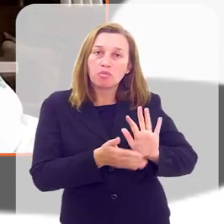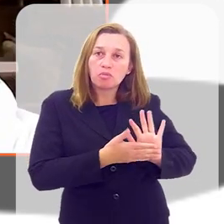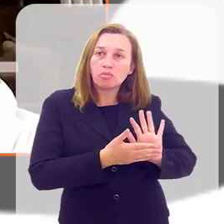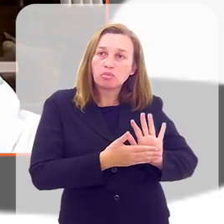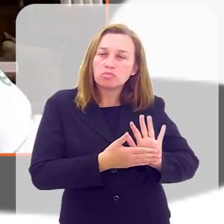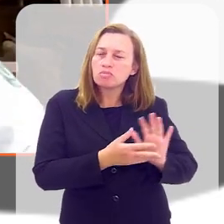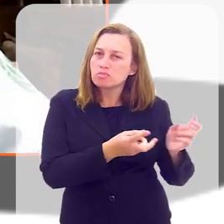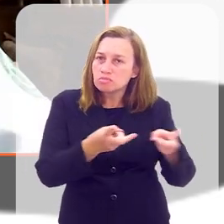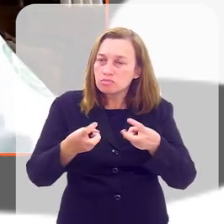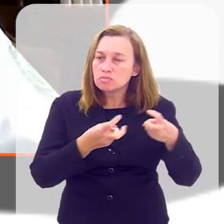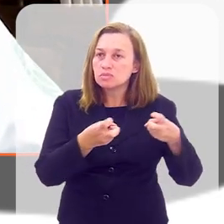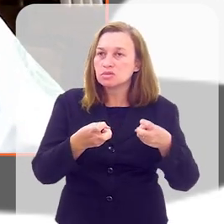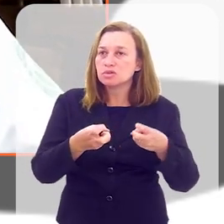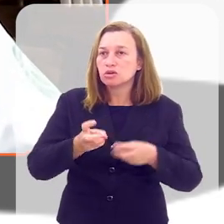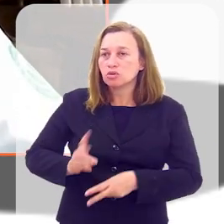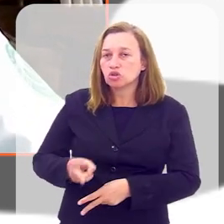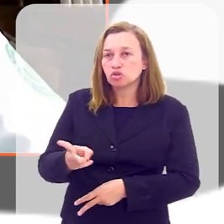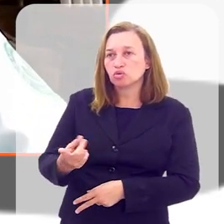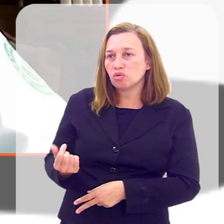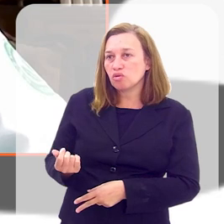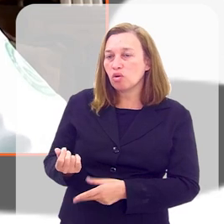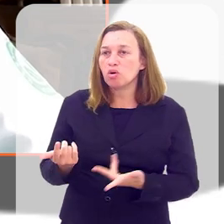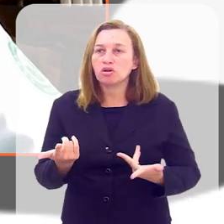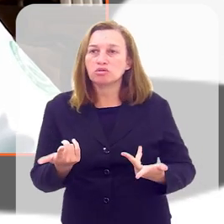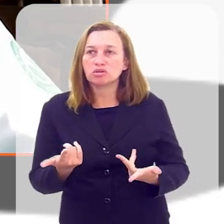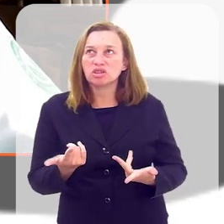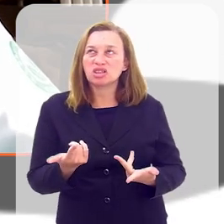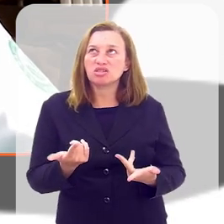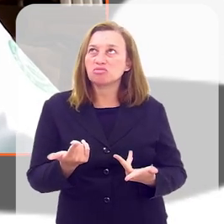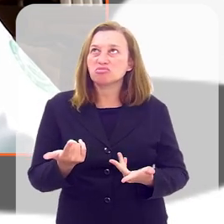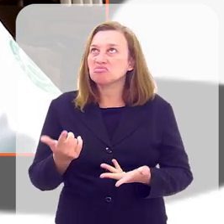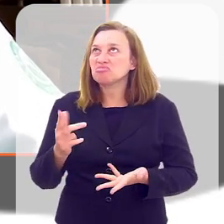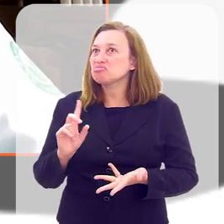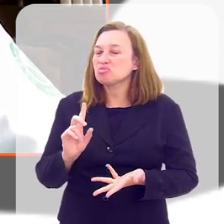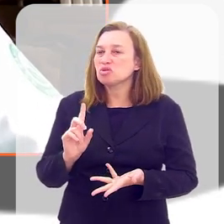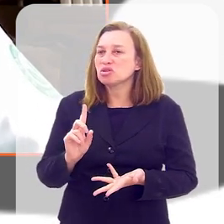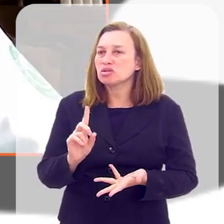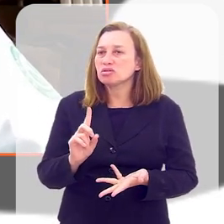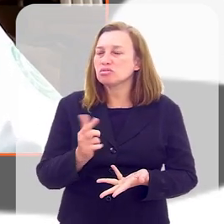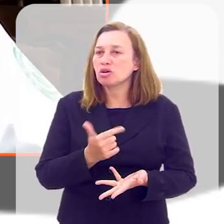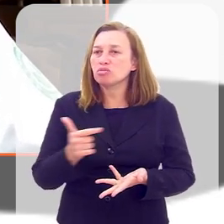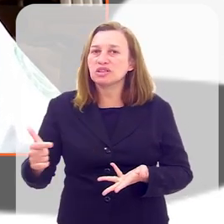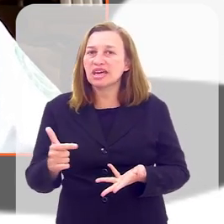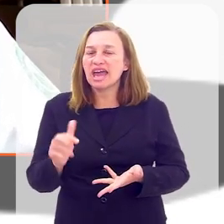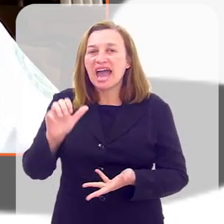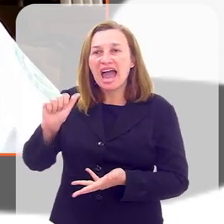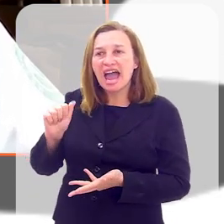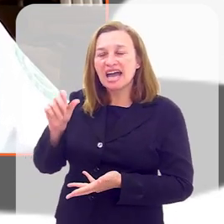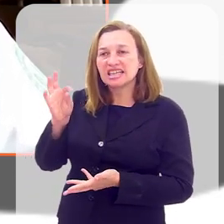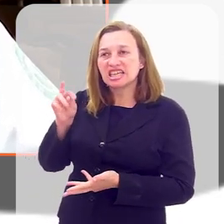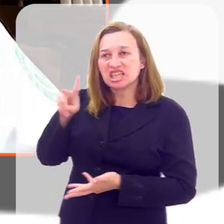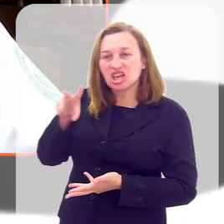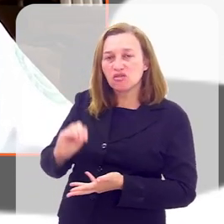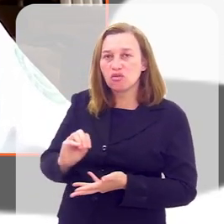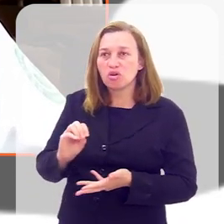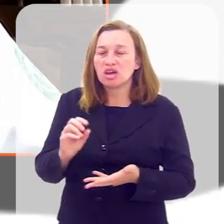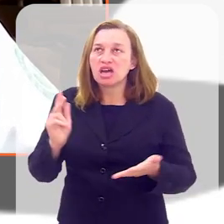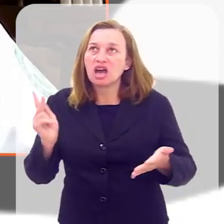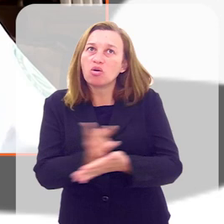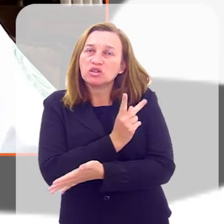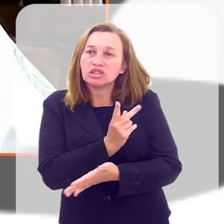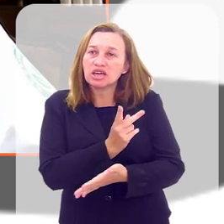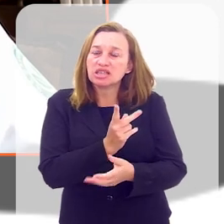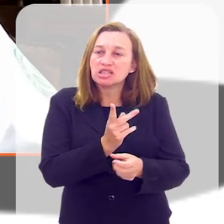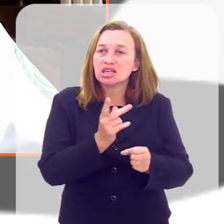a proposta a gente mantém esse valor não existe essa questão de aditivo que acontece muito em obras em obras